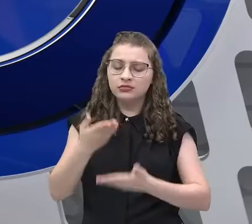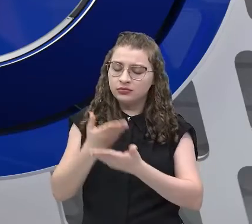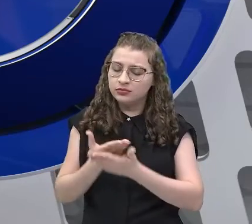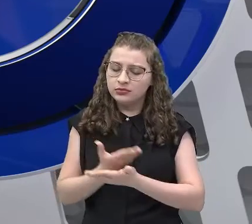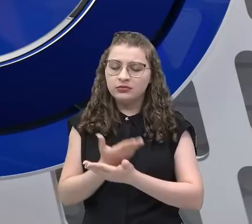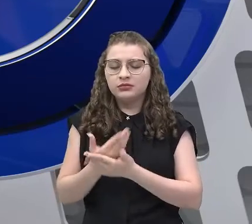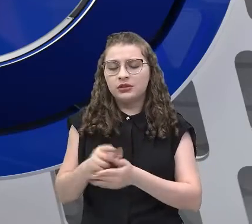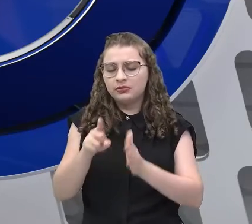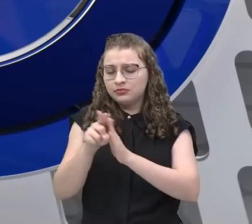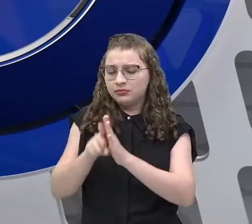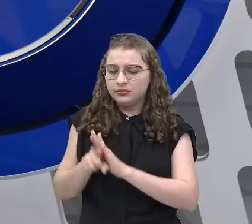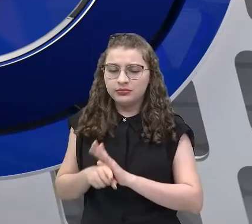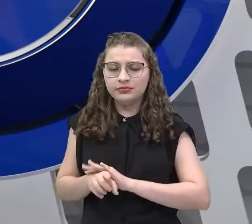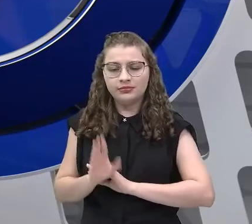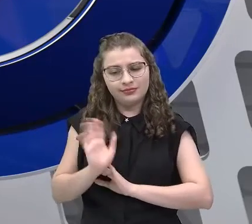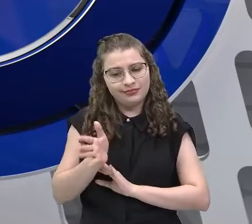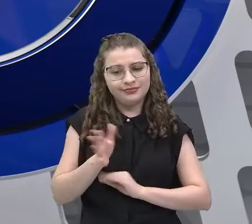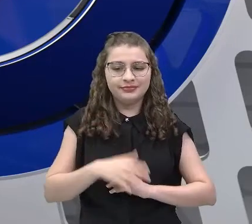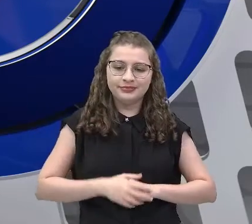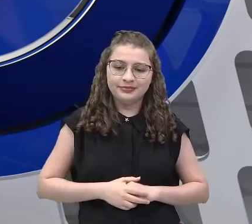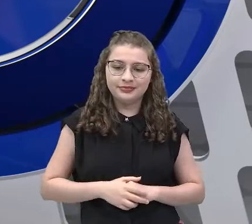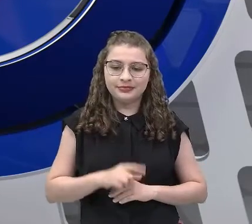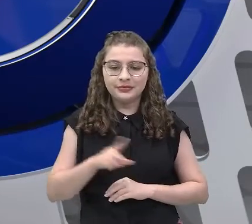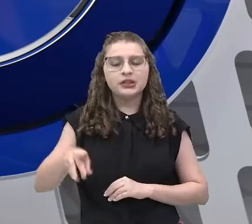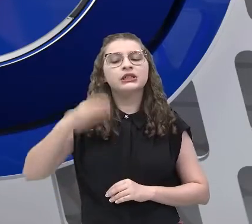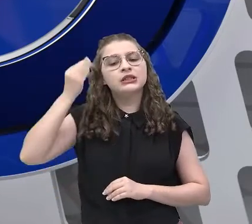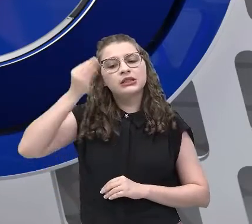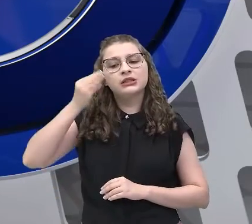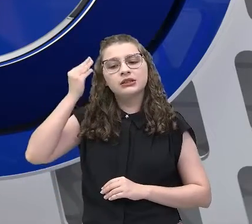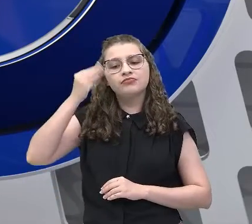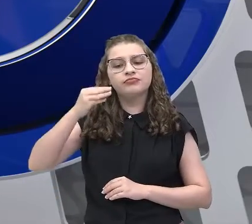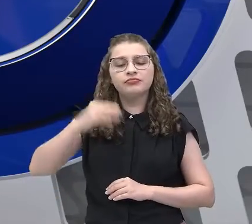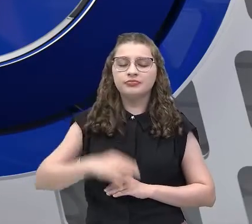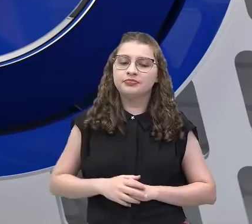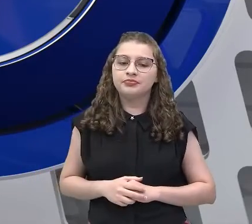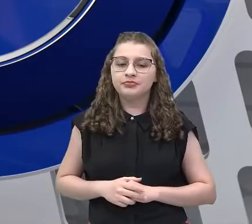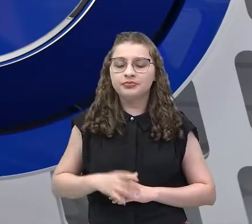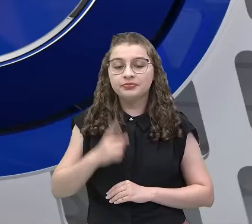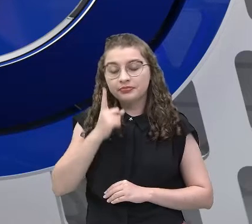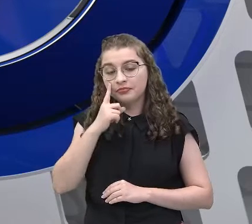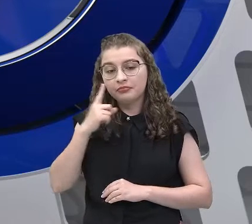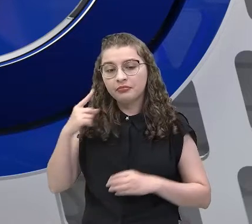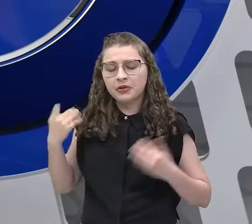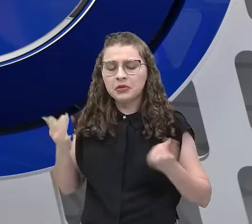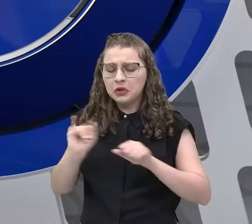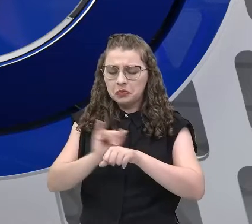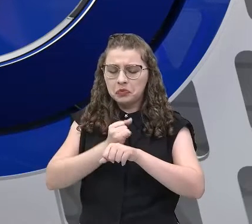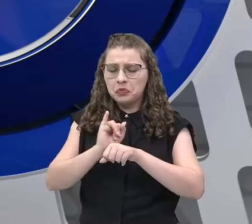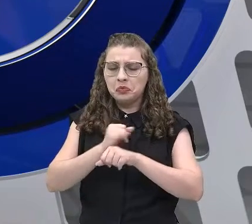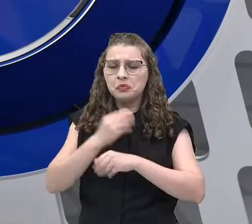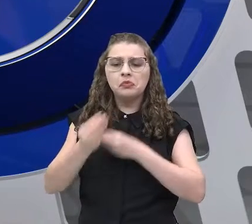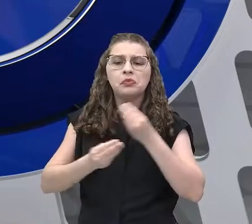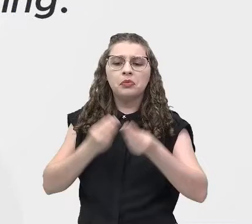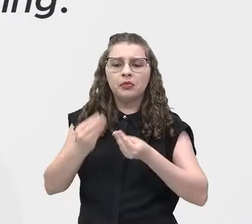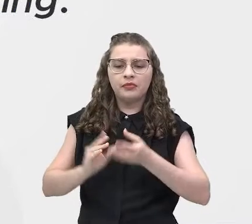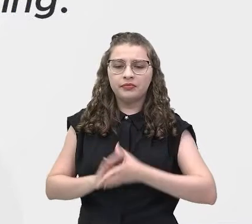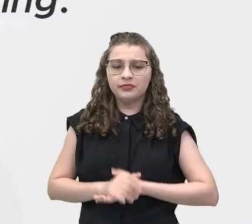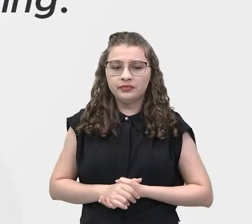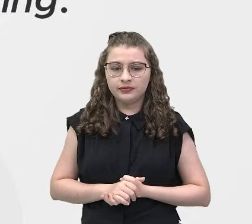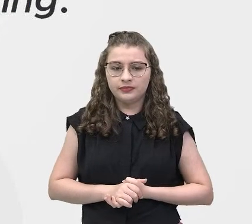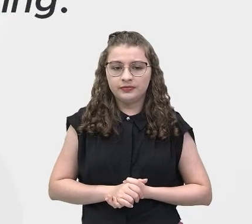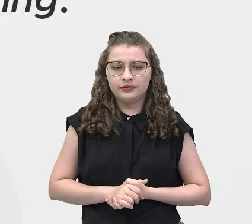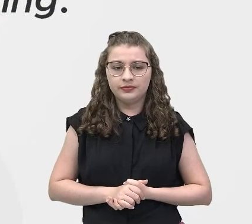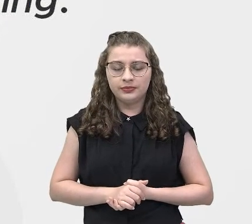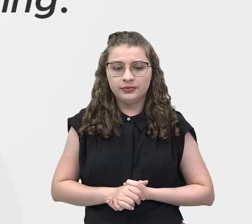estudaram, já pesquisaram. Então, todas as pessoas têm conhecimento de mundo. O que mais que essa estratégia de leitura tem a nos dizer? Acompanhe aqui